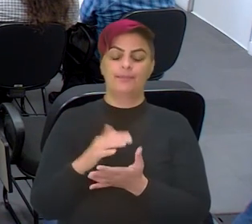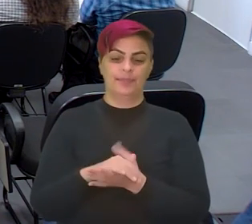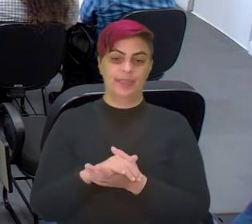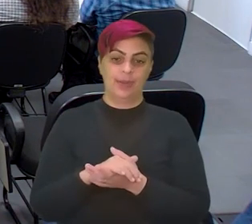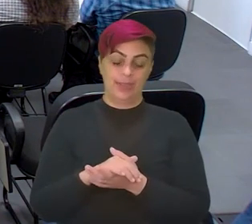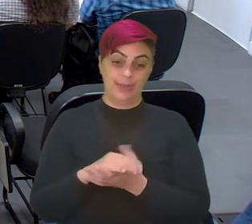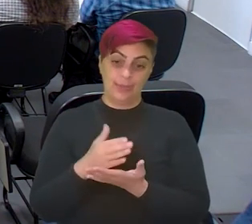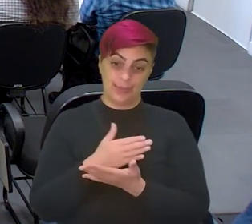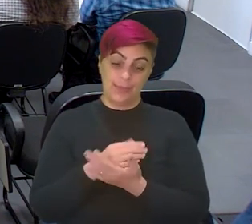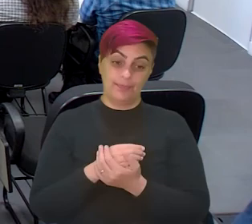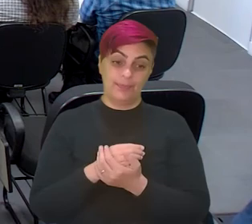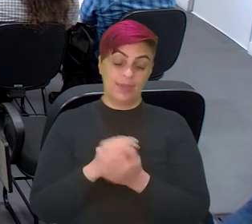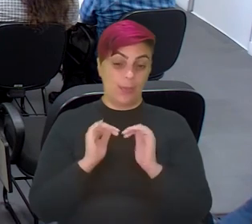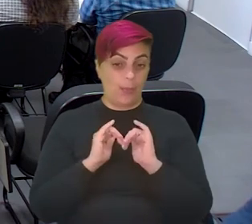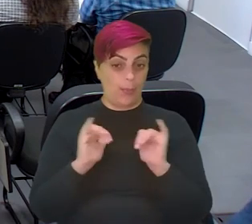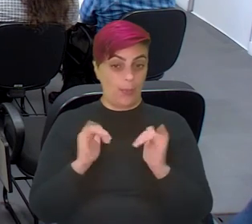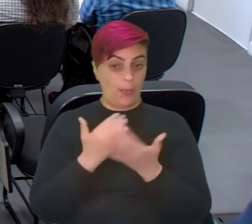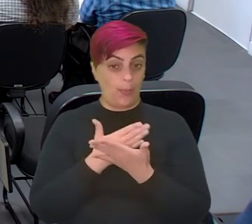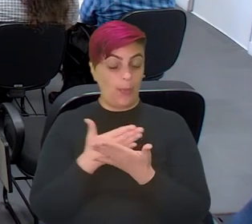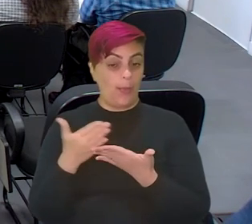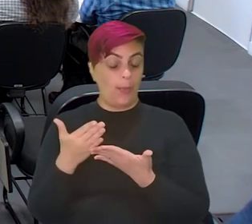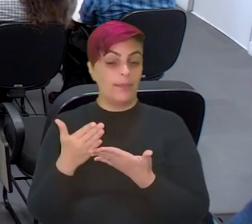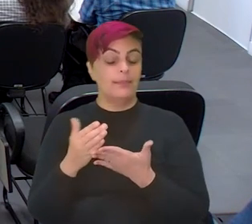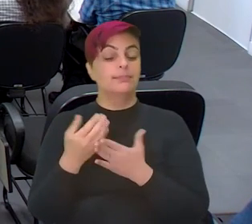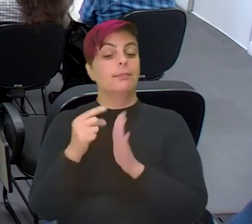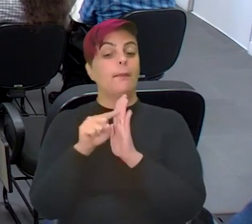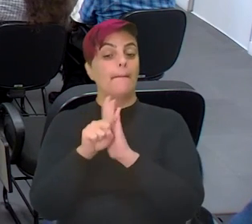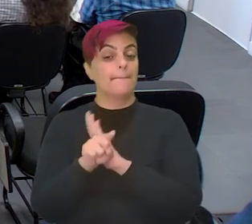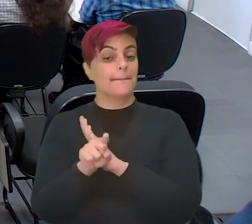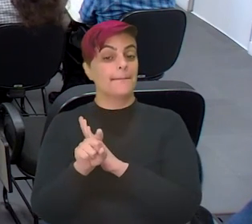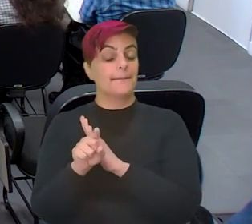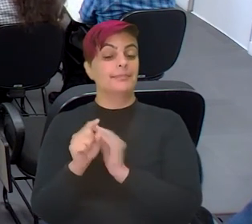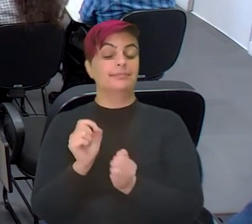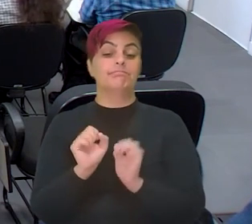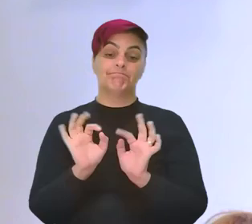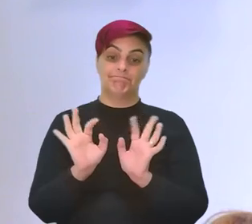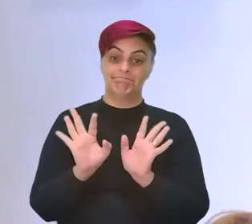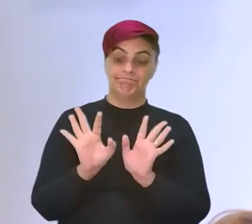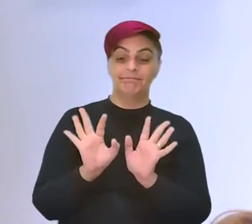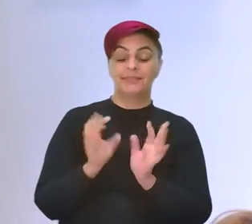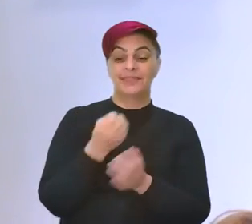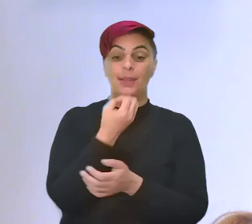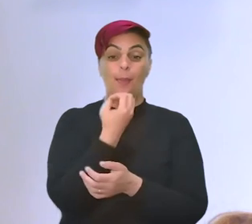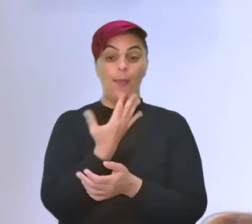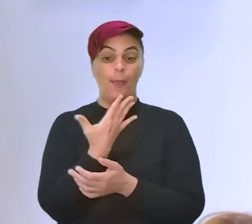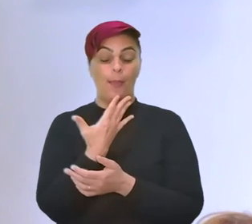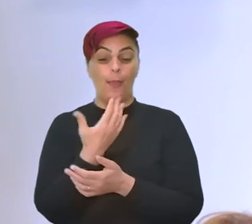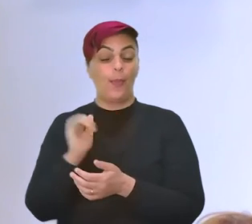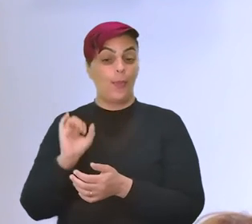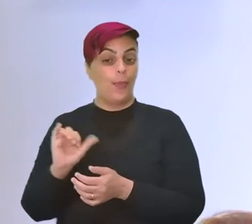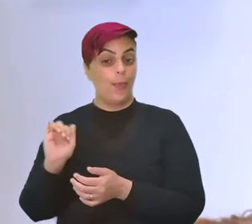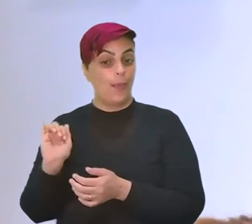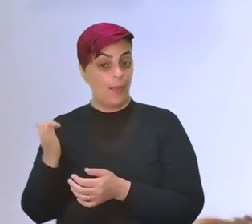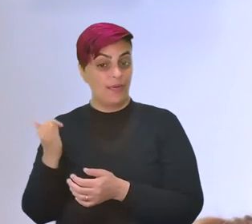eu vou abrir para o debate enquanto vocês pensam, eu vou começar fazendo uma primeira pergunta, mas seria muito, muito bom